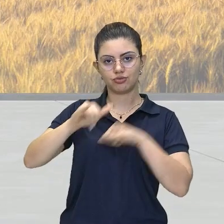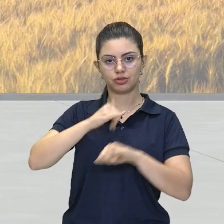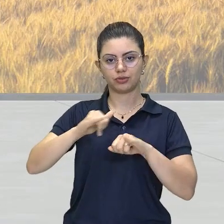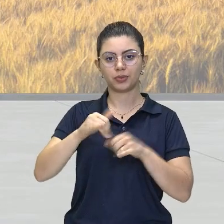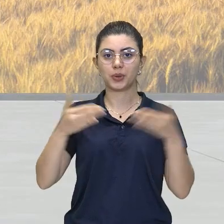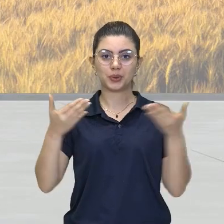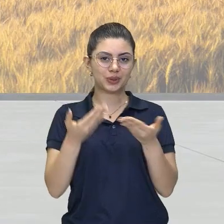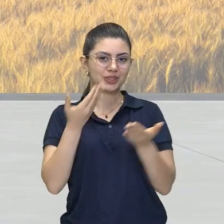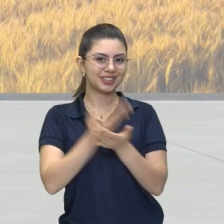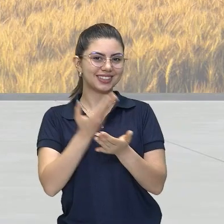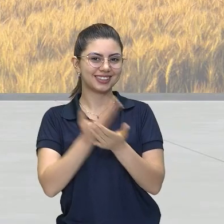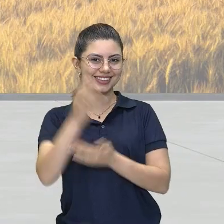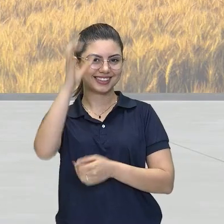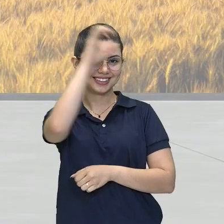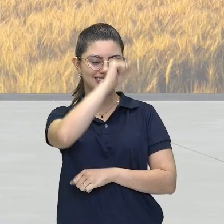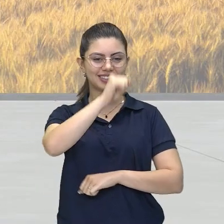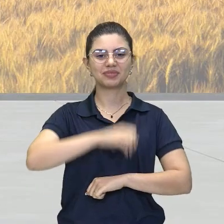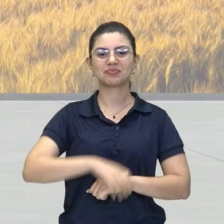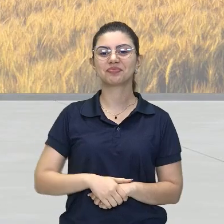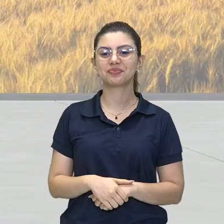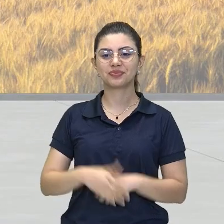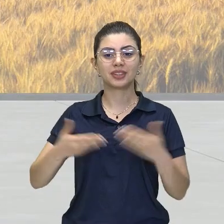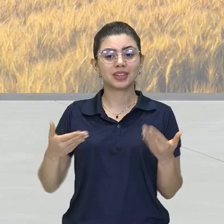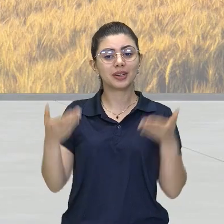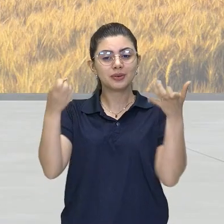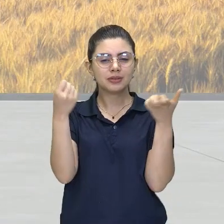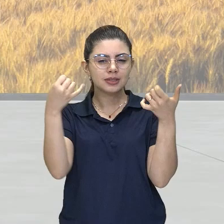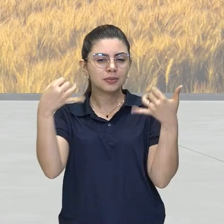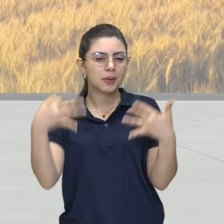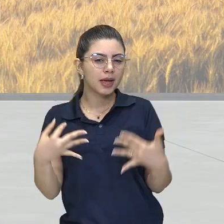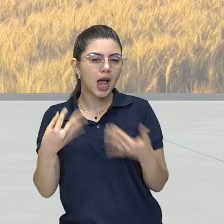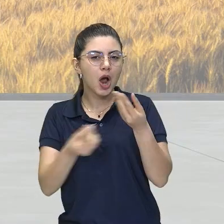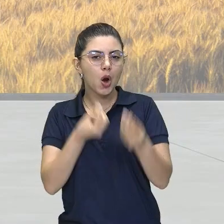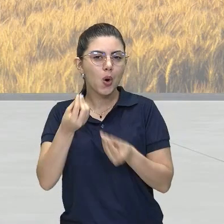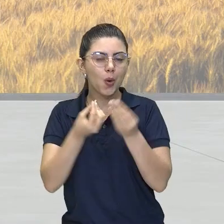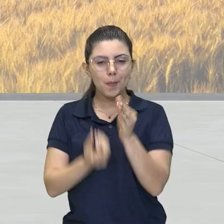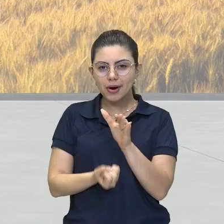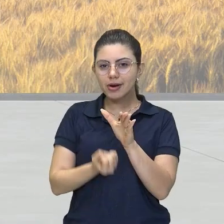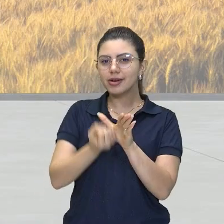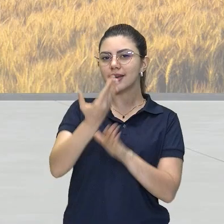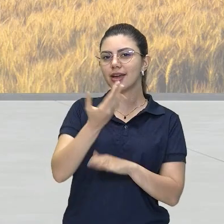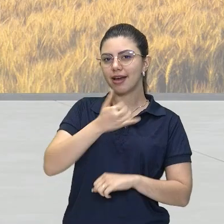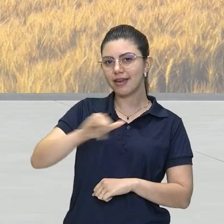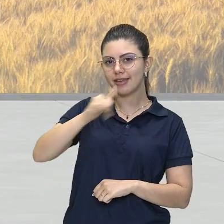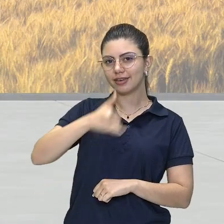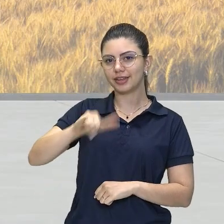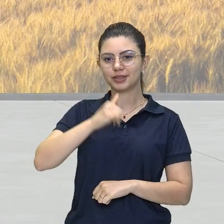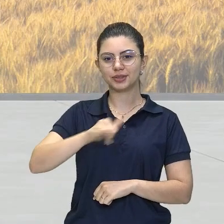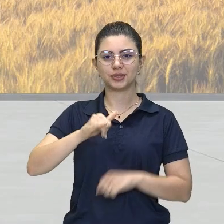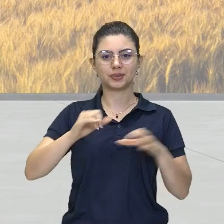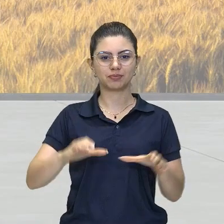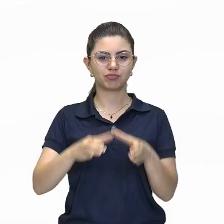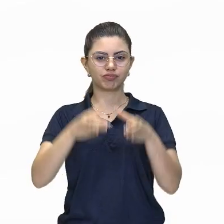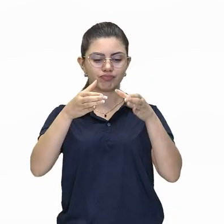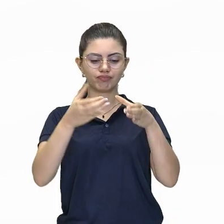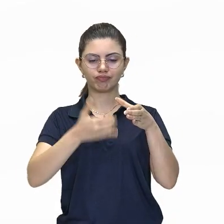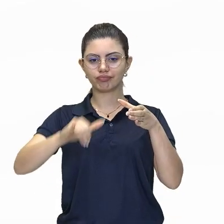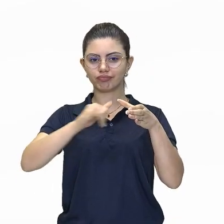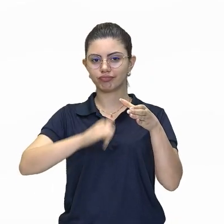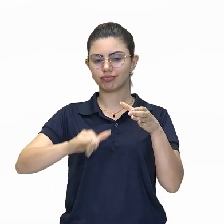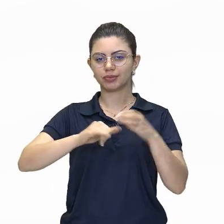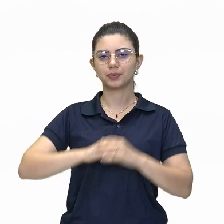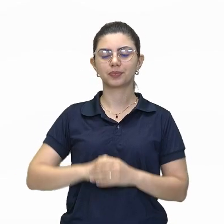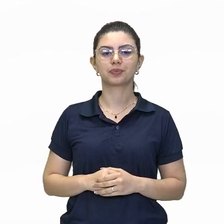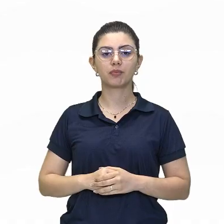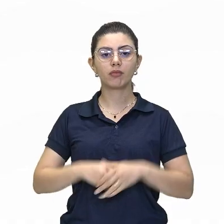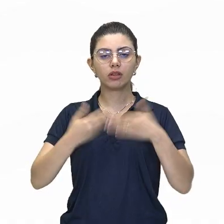falar então muito sobre essa questão da produção de energia nuclear. Essa energia